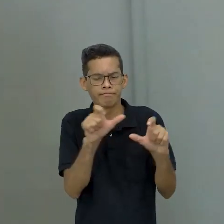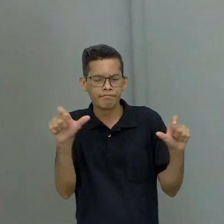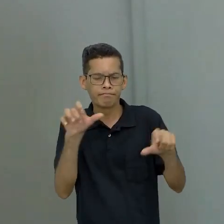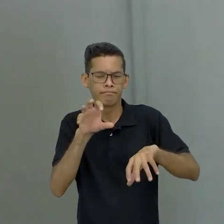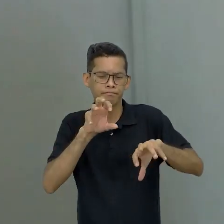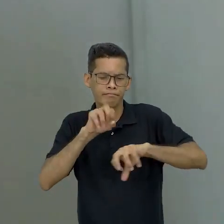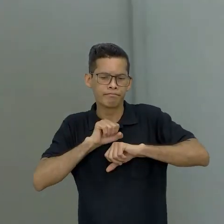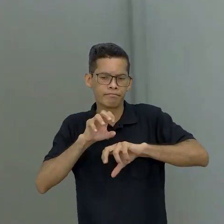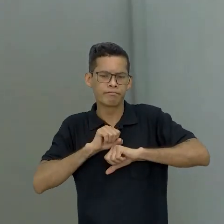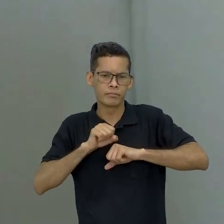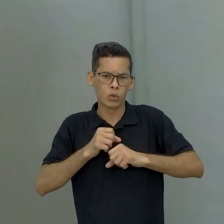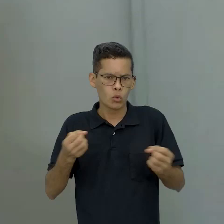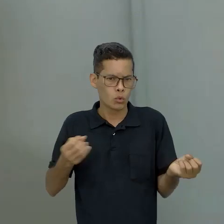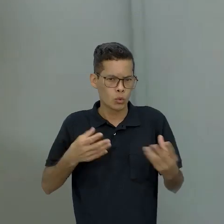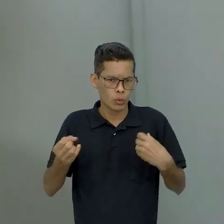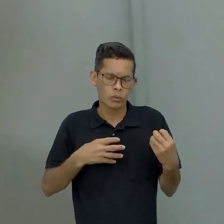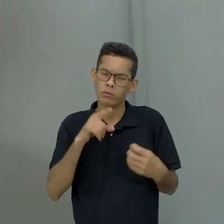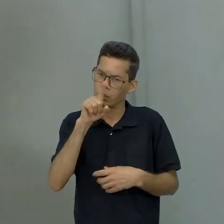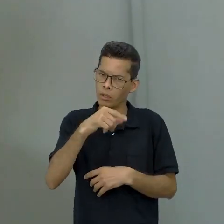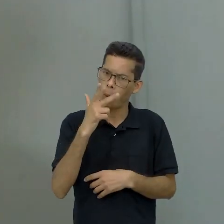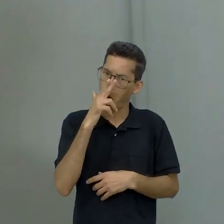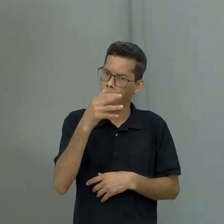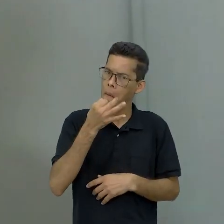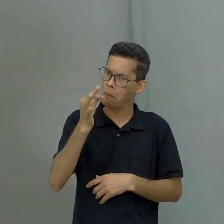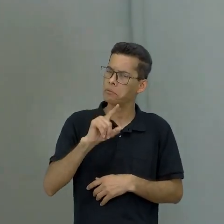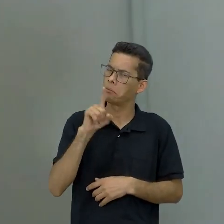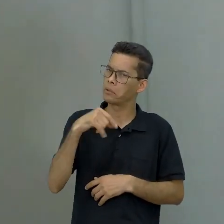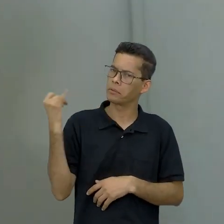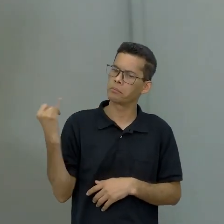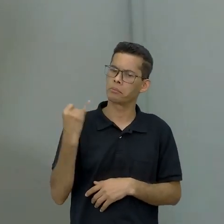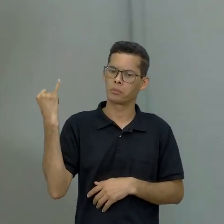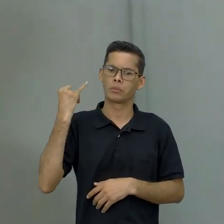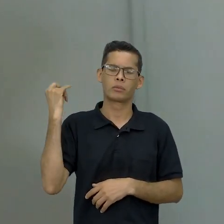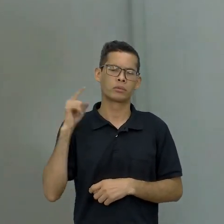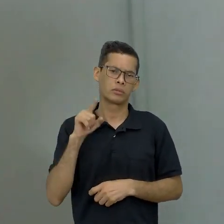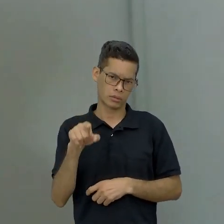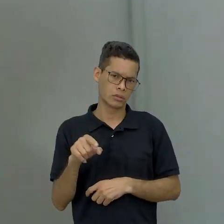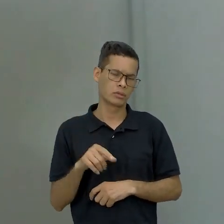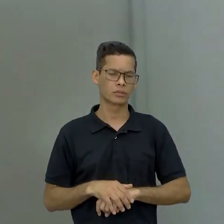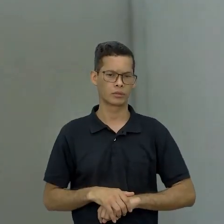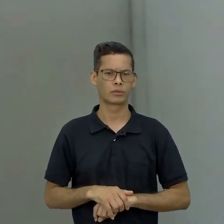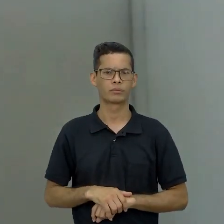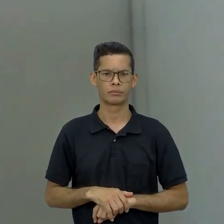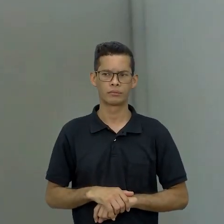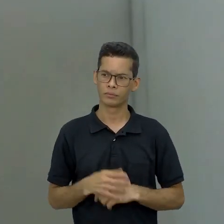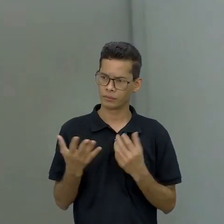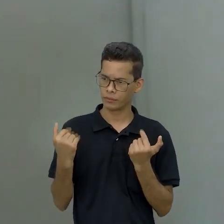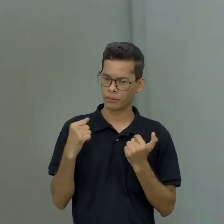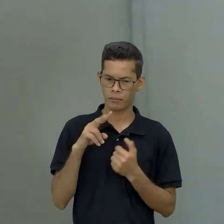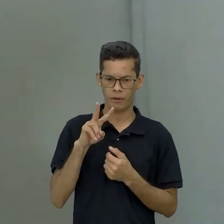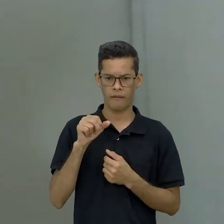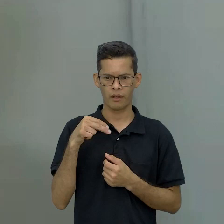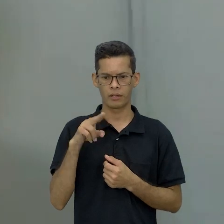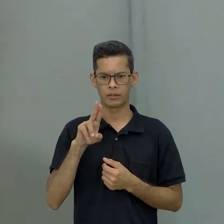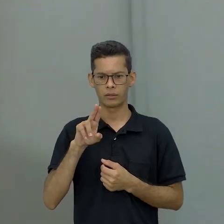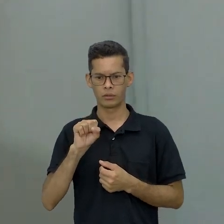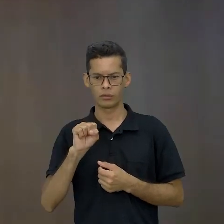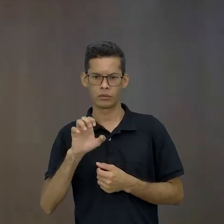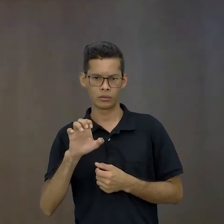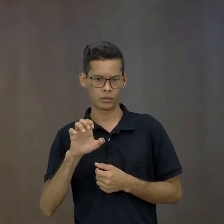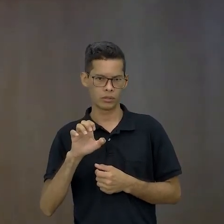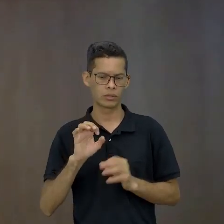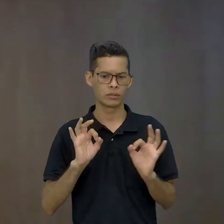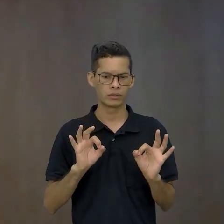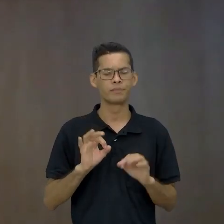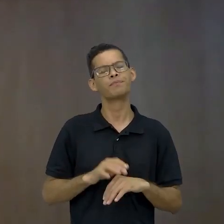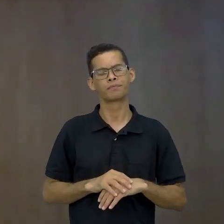dessas questões que eu acho fundamental para um processo de leitura e de escrita posteriormente. Vamos lá, Vanuse? Então,